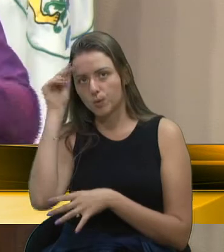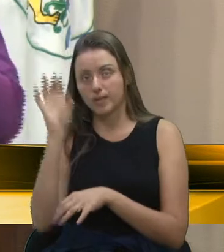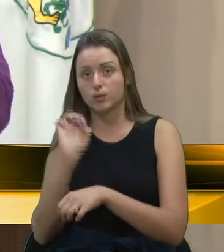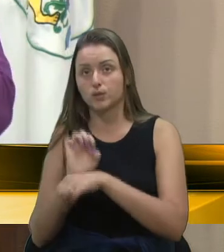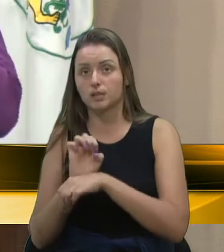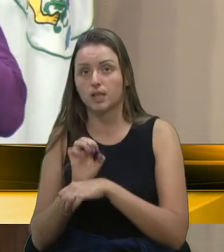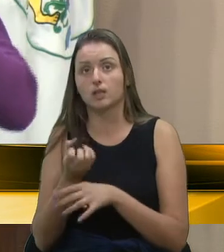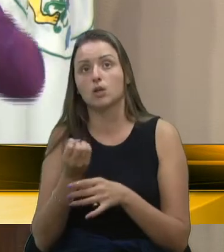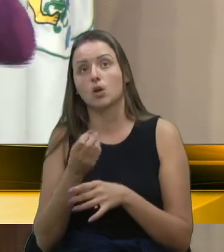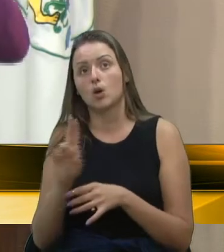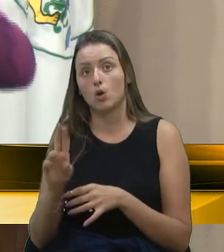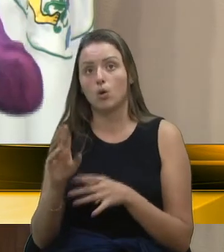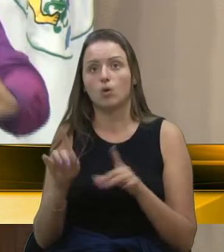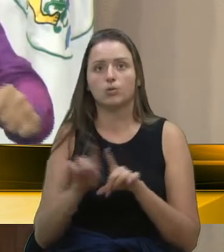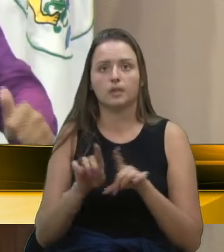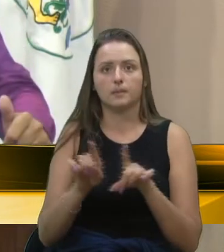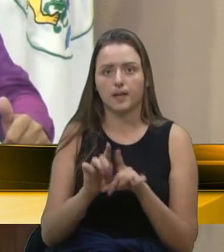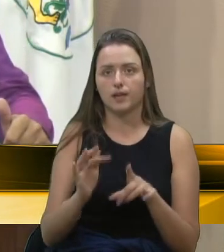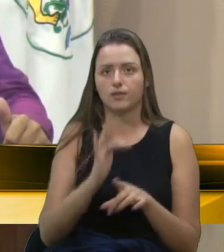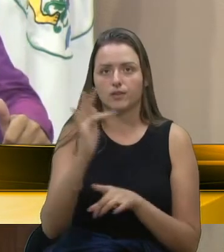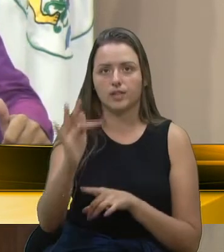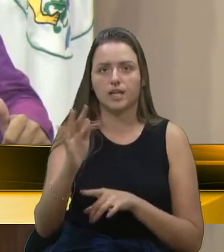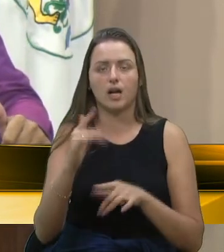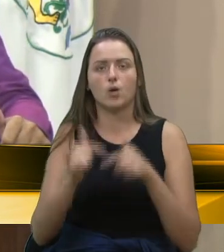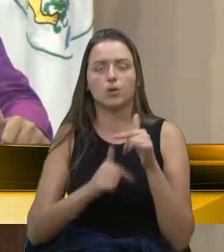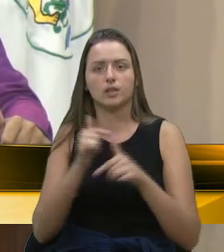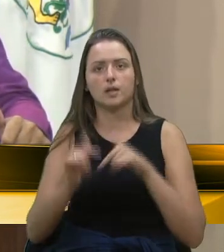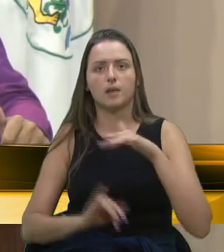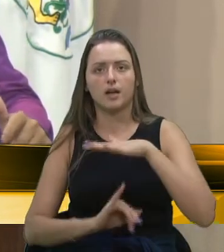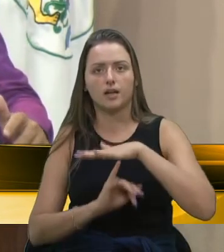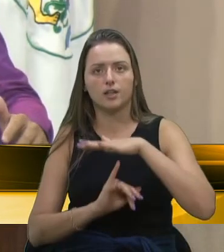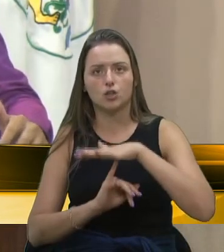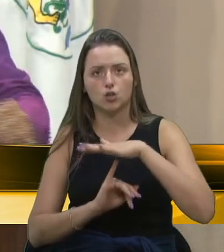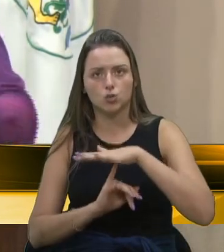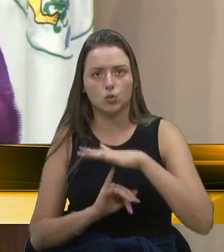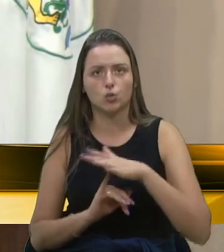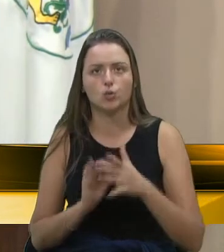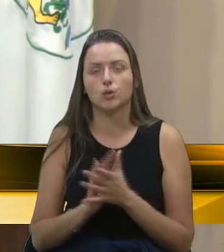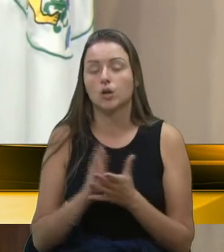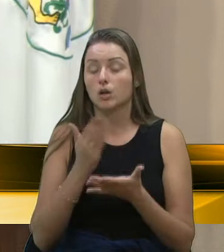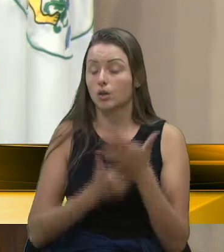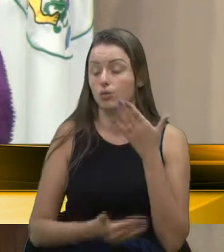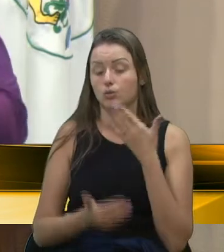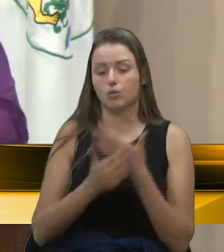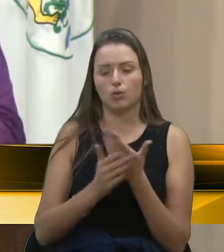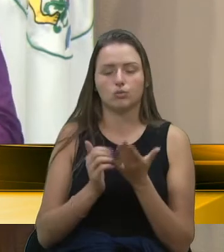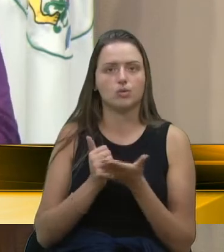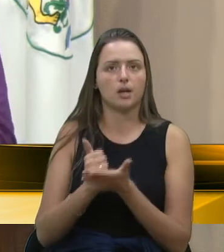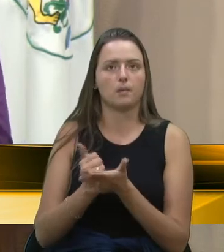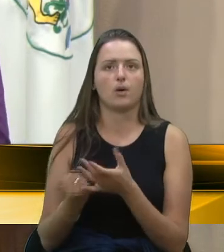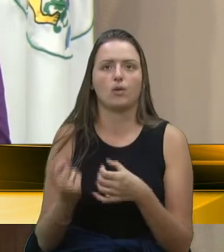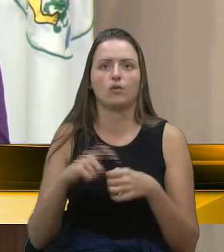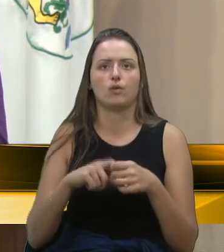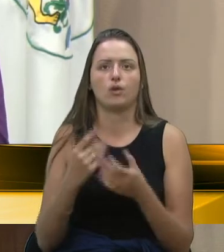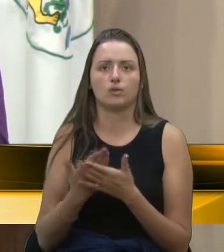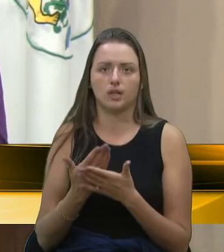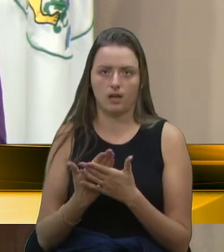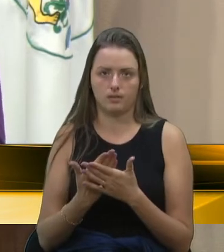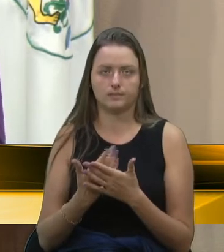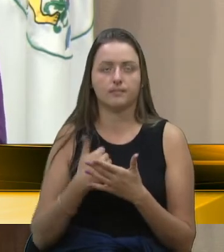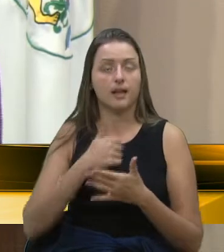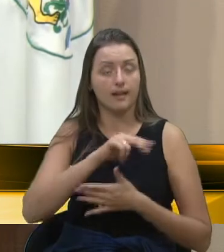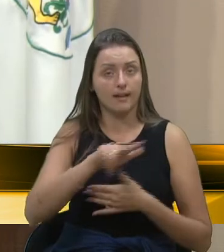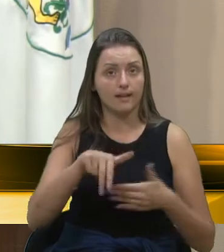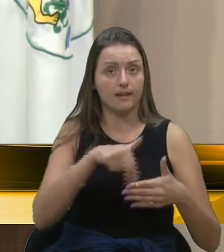colegas da rede pública federal que atuam lá no Instituto Federal de Educação, todos são favoráveis. Mas eu venho aqui para